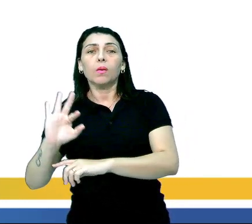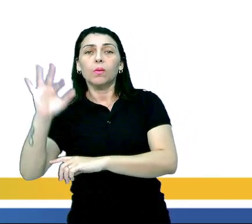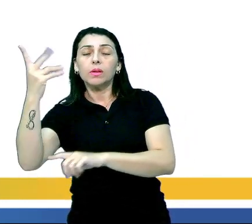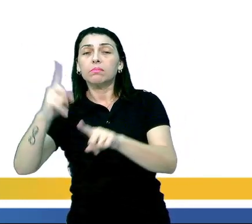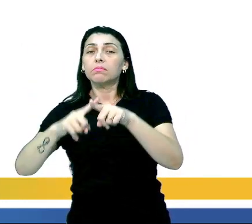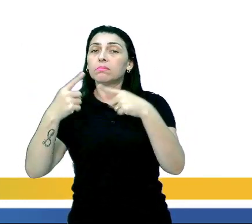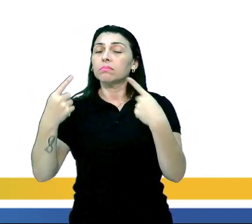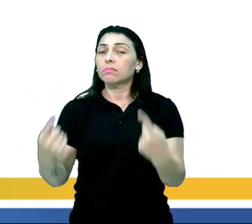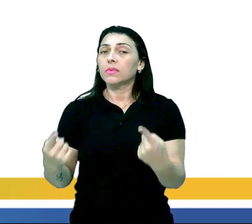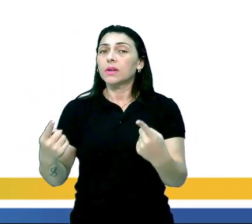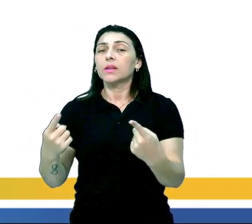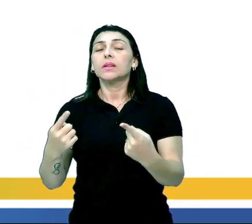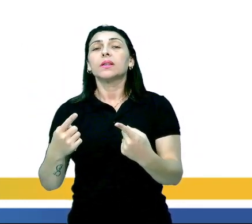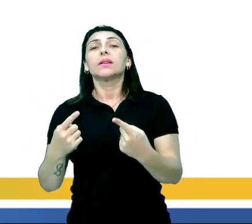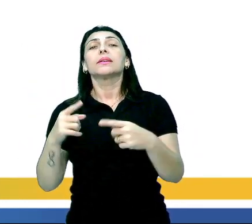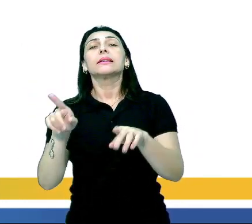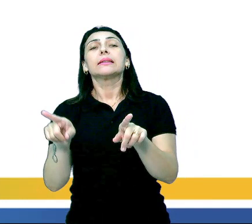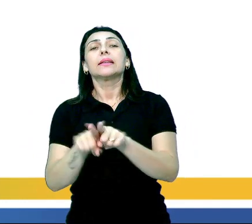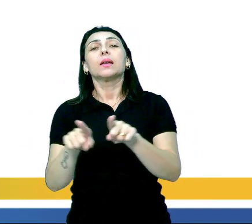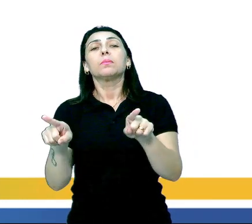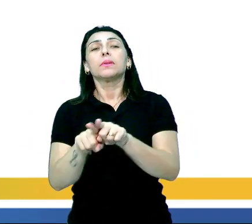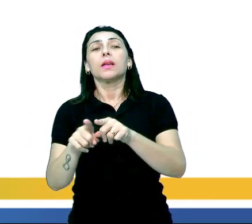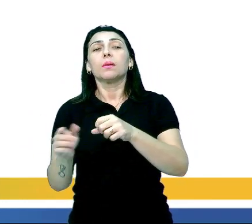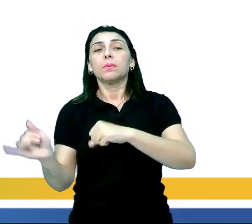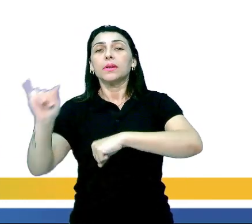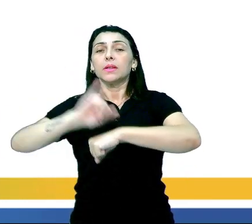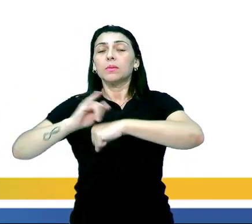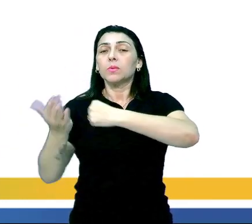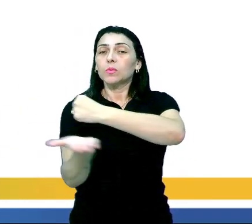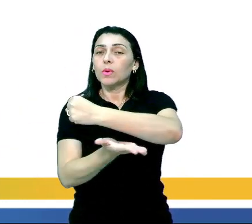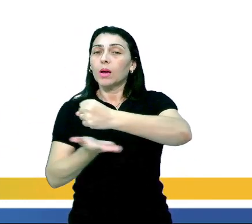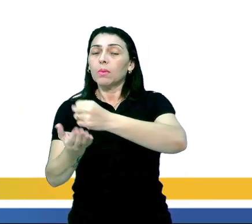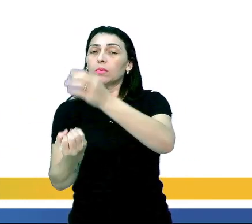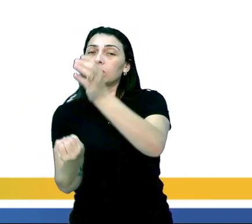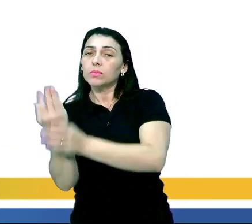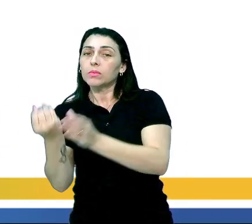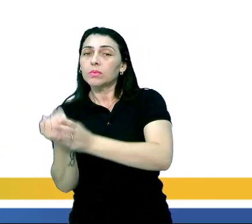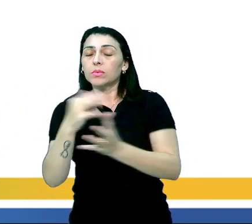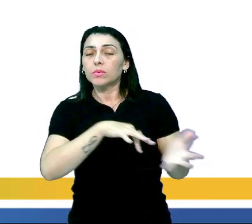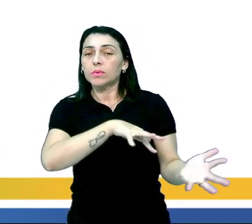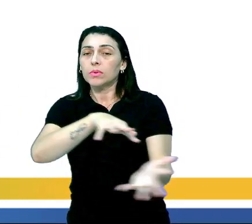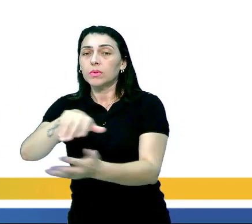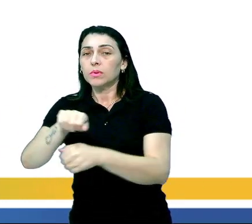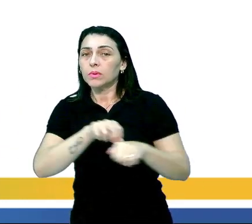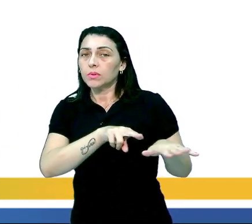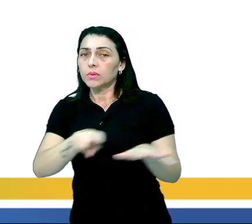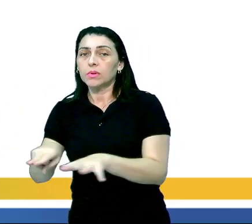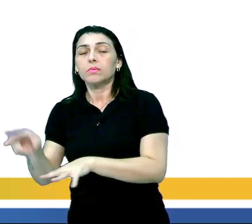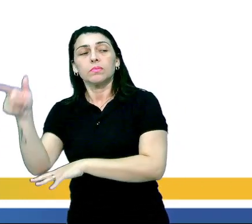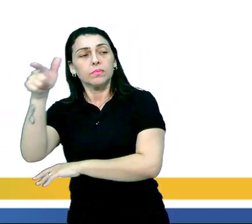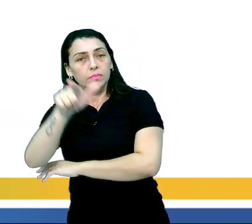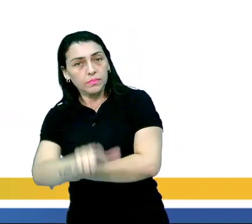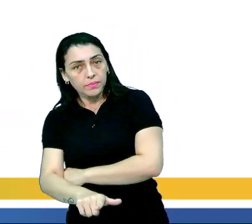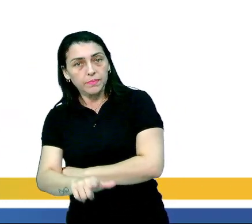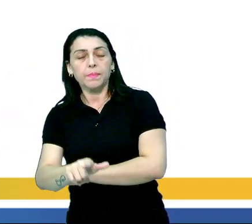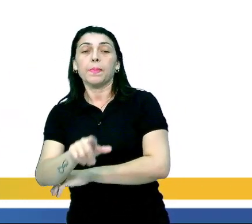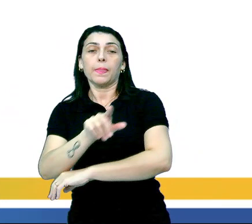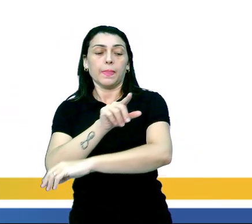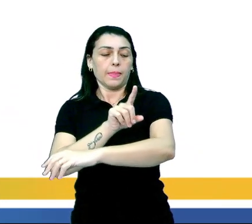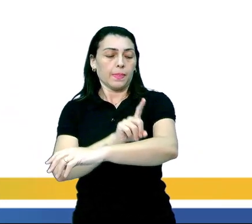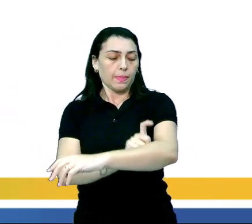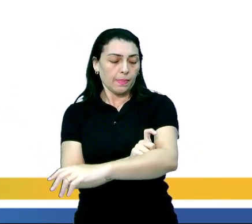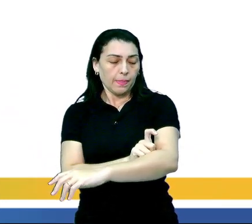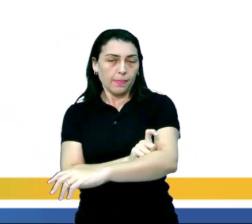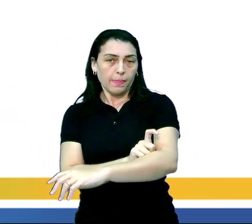acontece, mas ela está em cima de uma base que é a criação. Então, repito, a